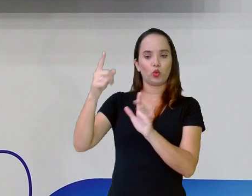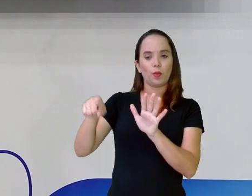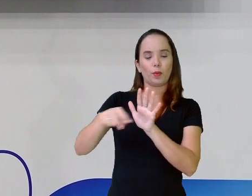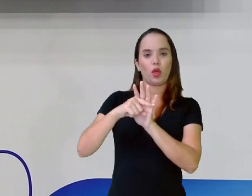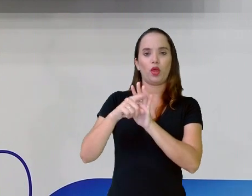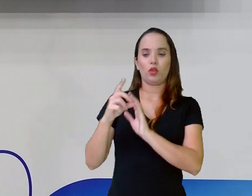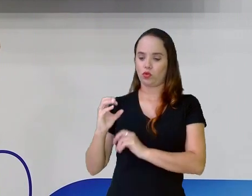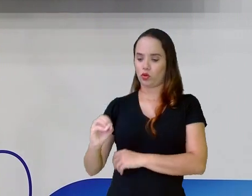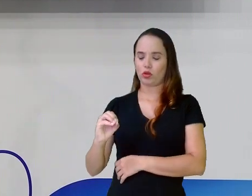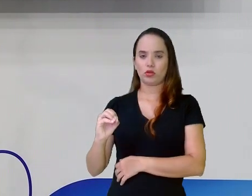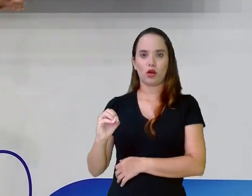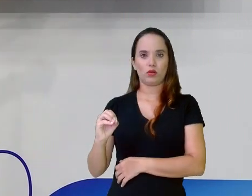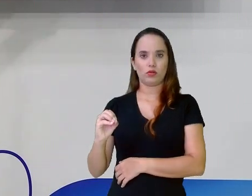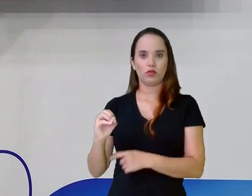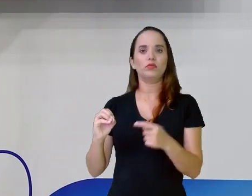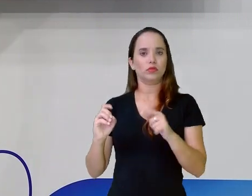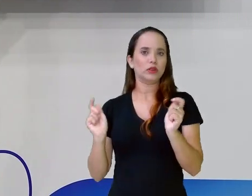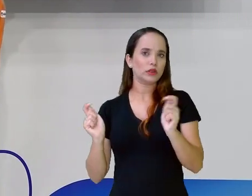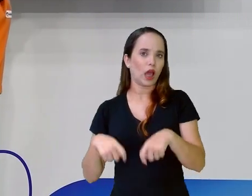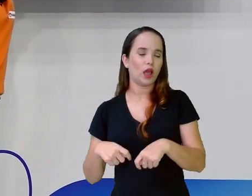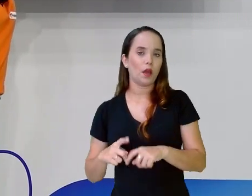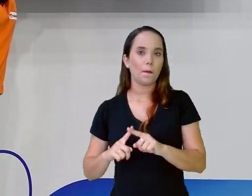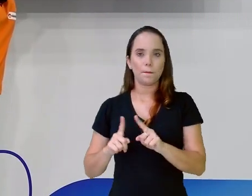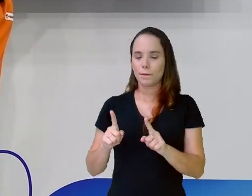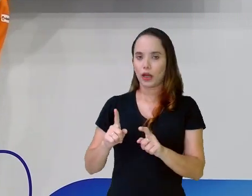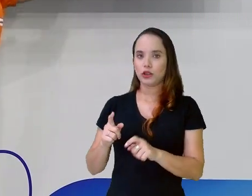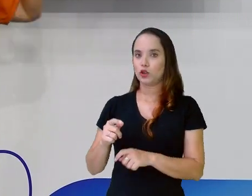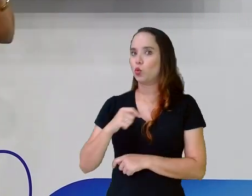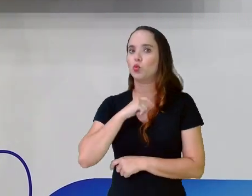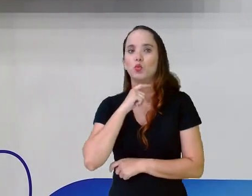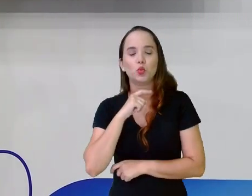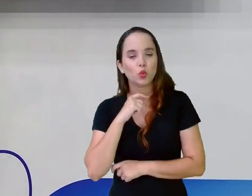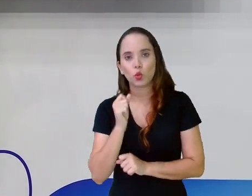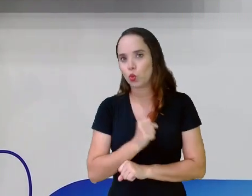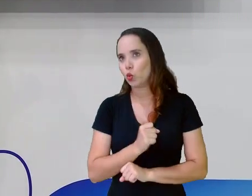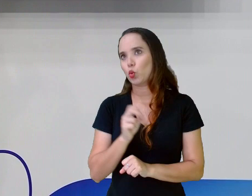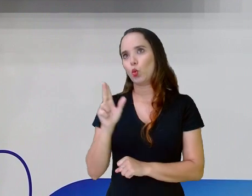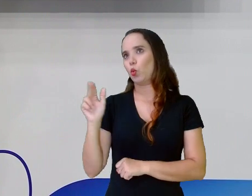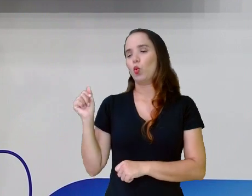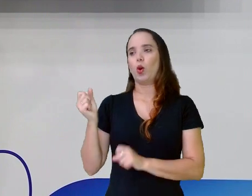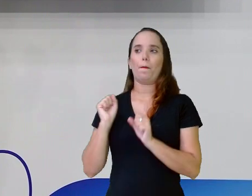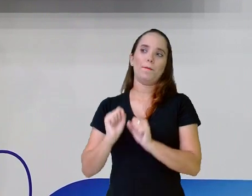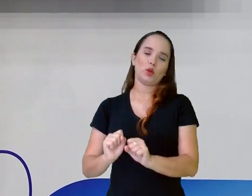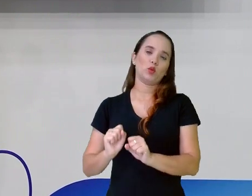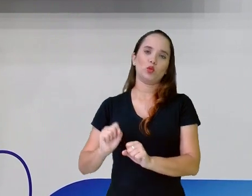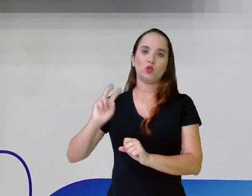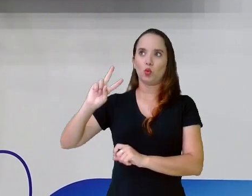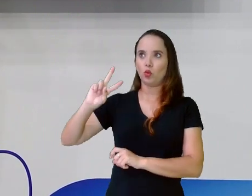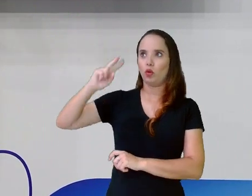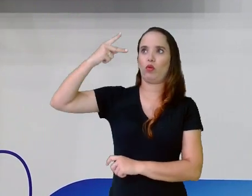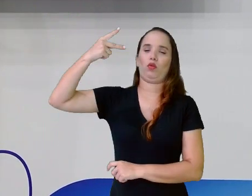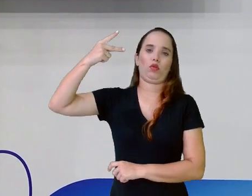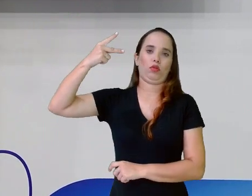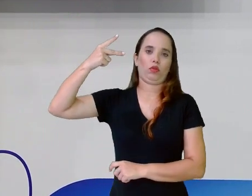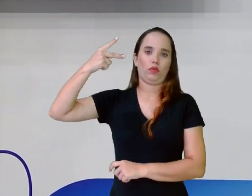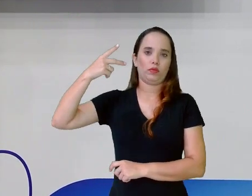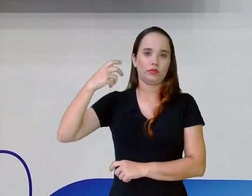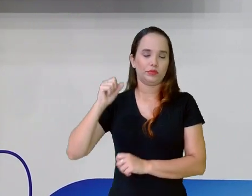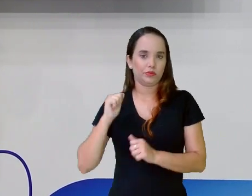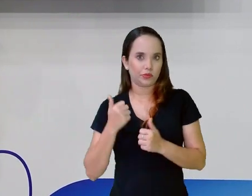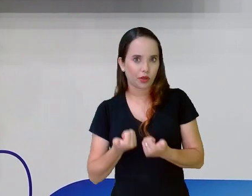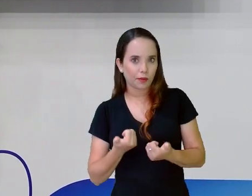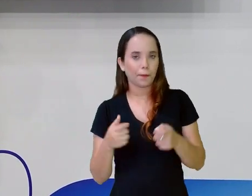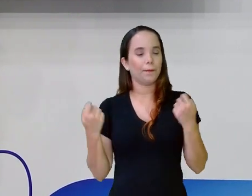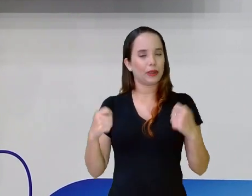subtração, mas jamais o meu minuendo pode ser menor. O meu minuendo tem que ser o número maior